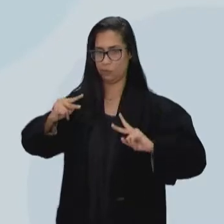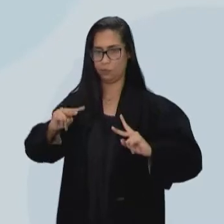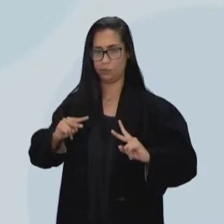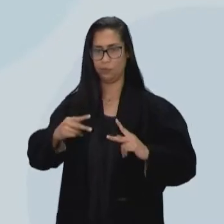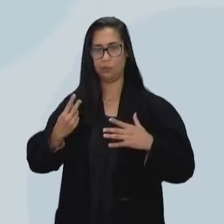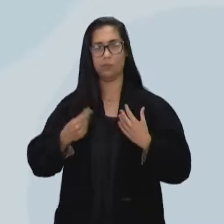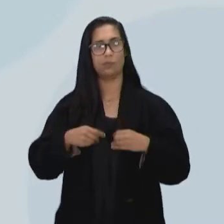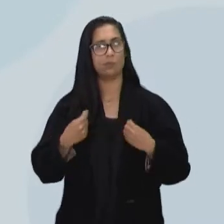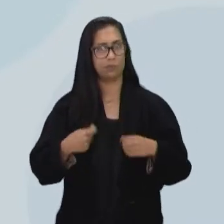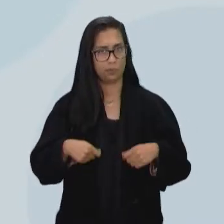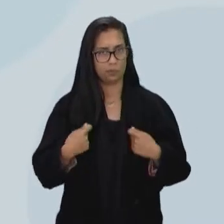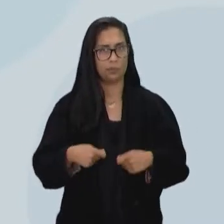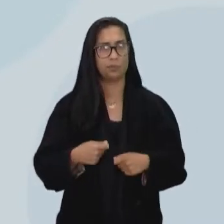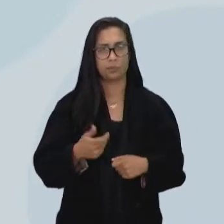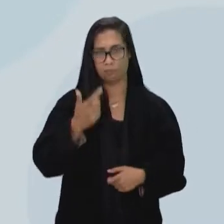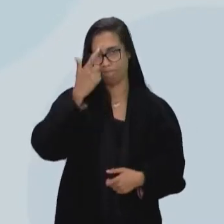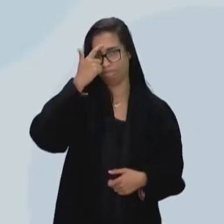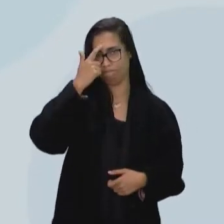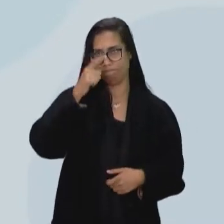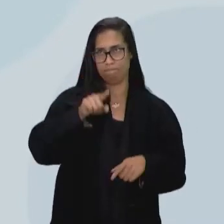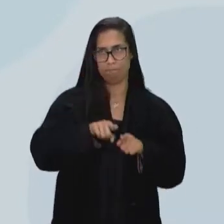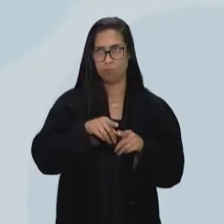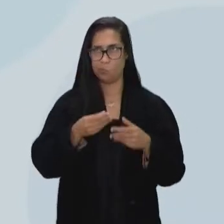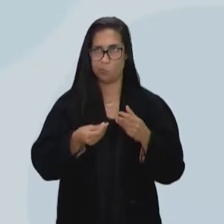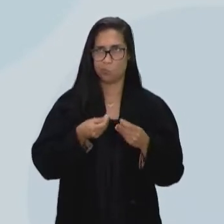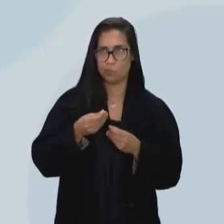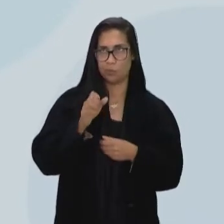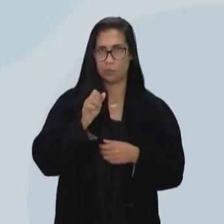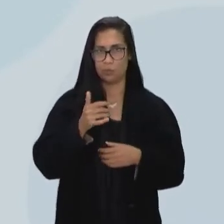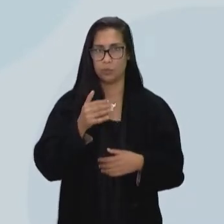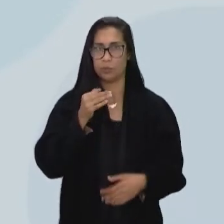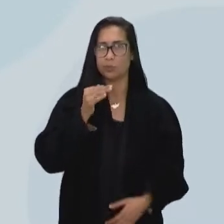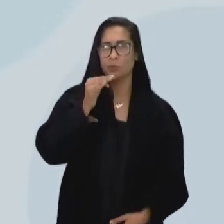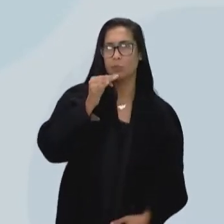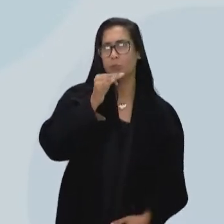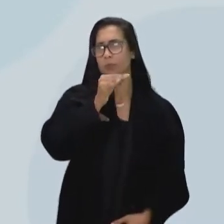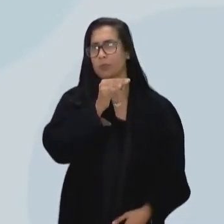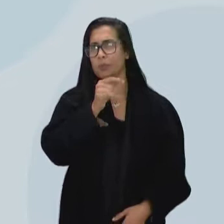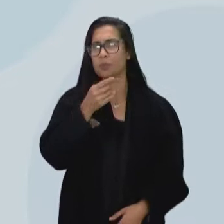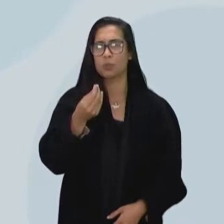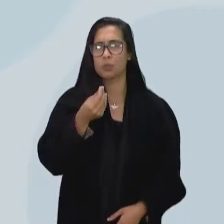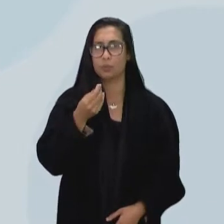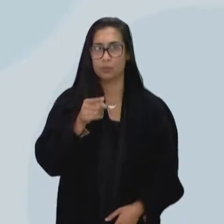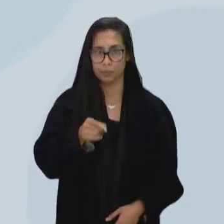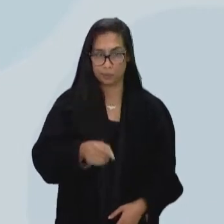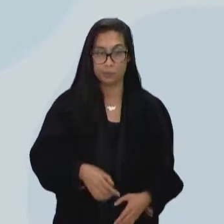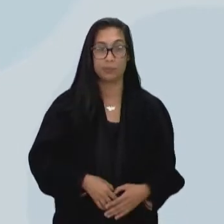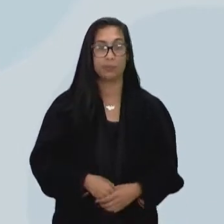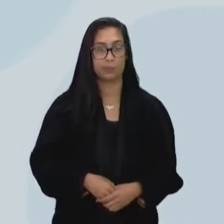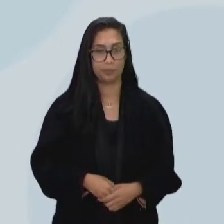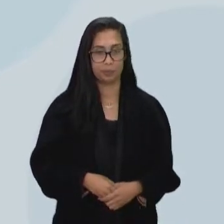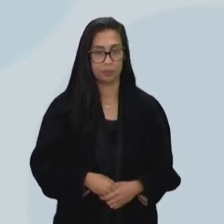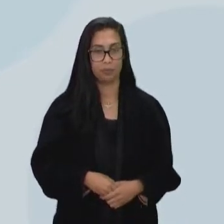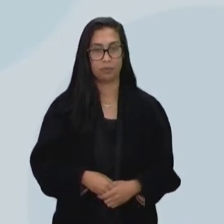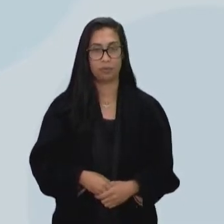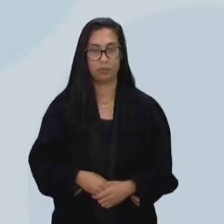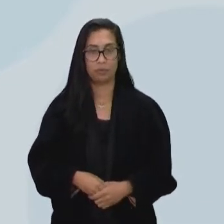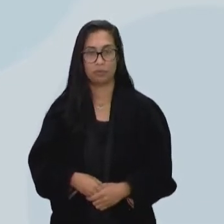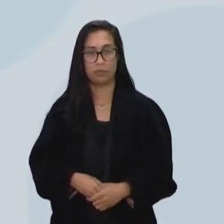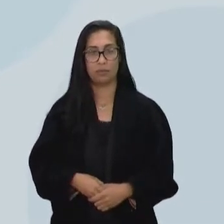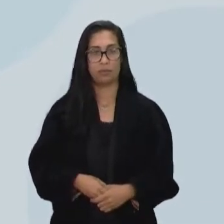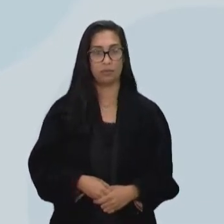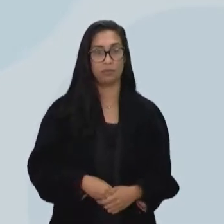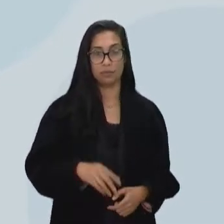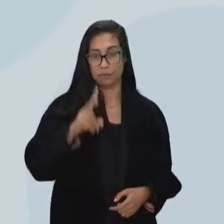que acontece, no que deixa de acontecer e como será o nosso futuro daqui para frente. Relembrando agora das nossas